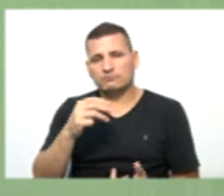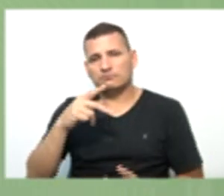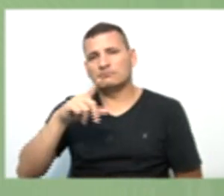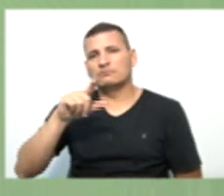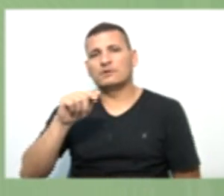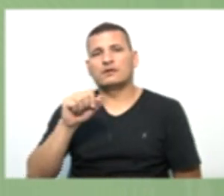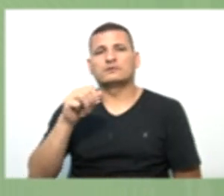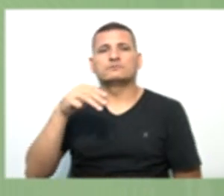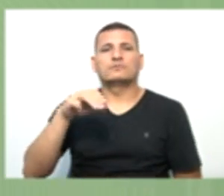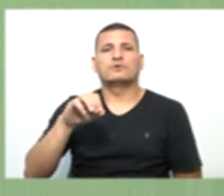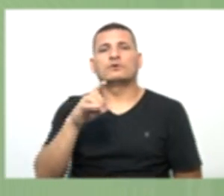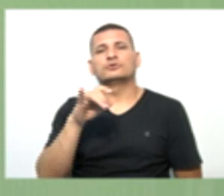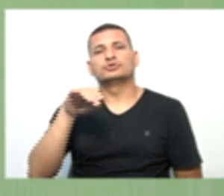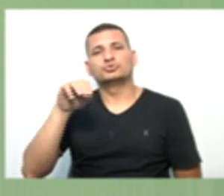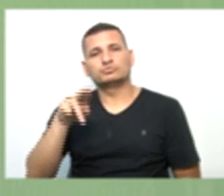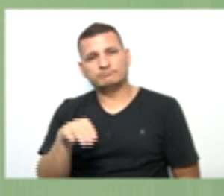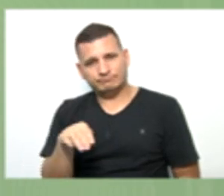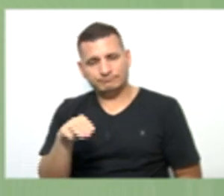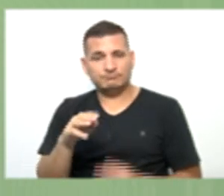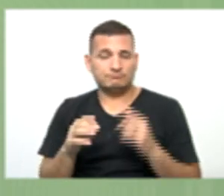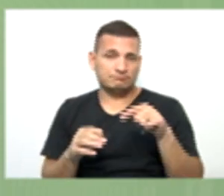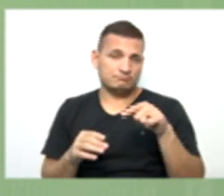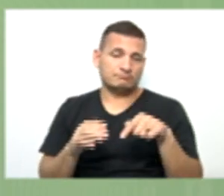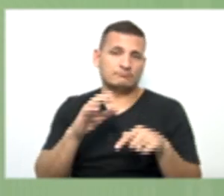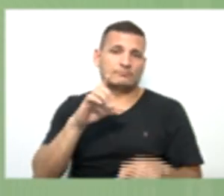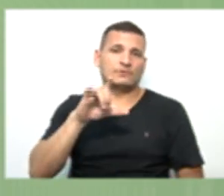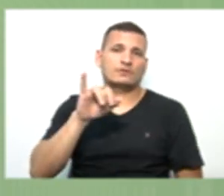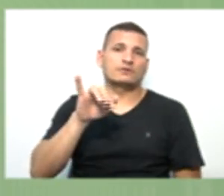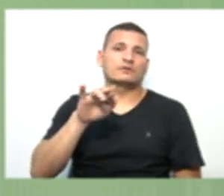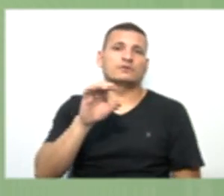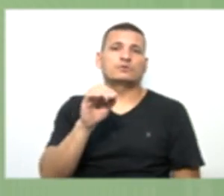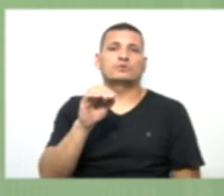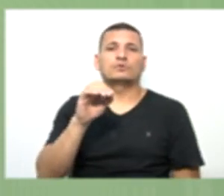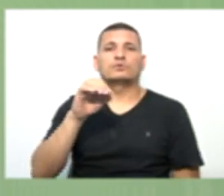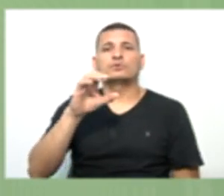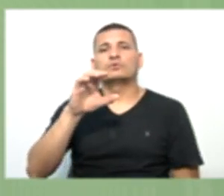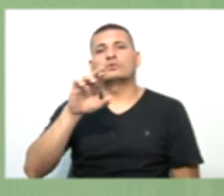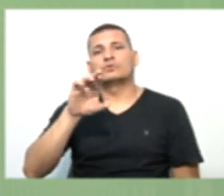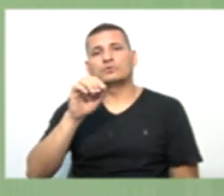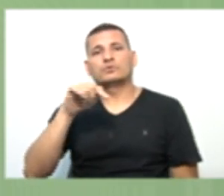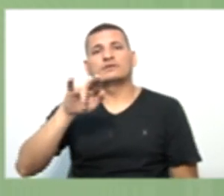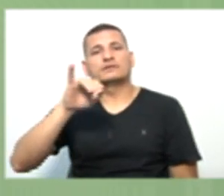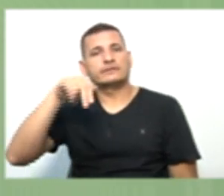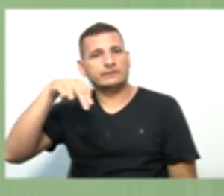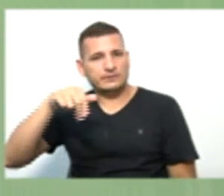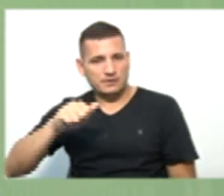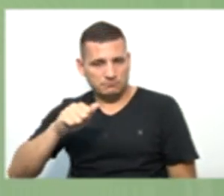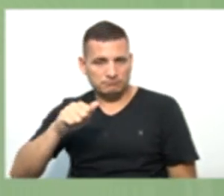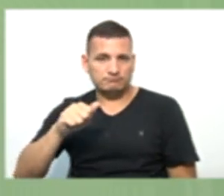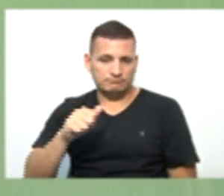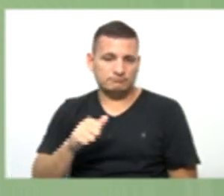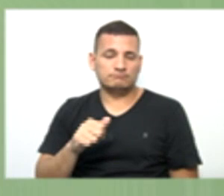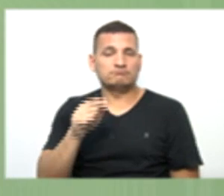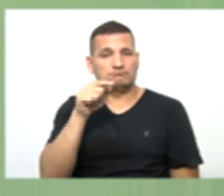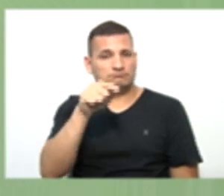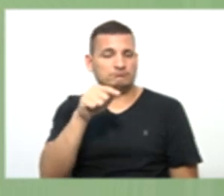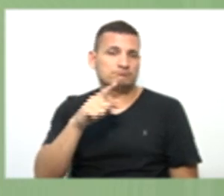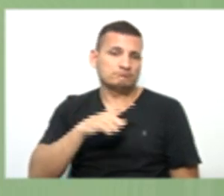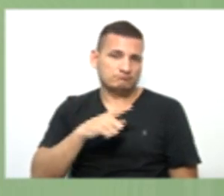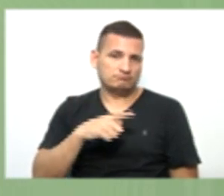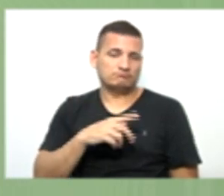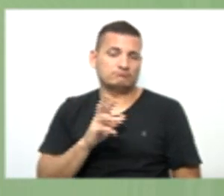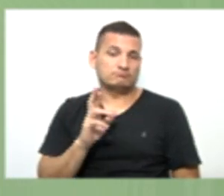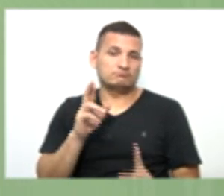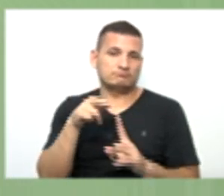cloroquina, nas mesmas doses preconizadas para malária por Plasmodium vivax. E aí a gente tem uma